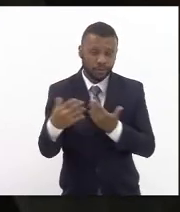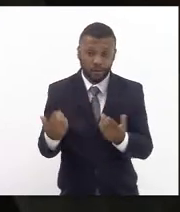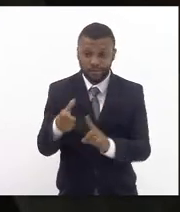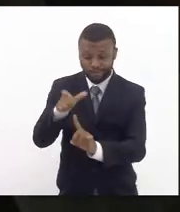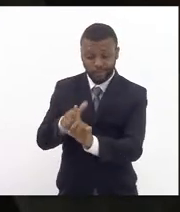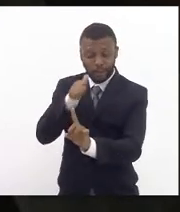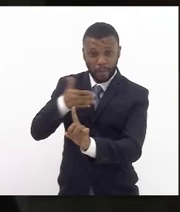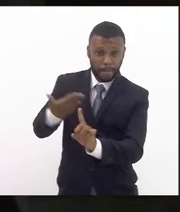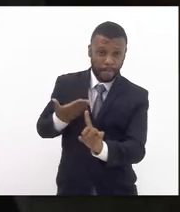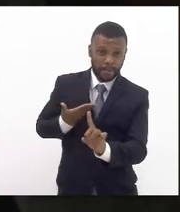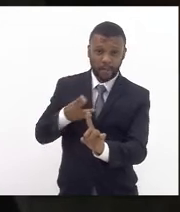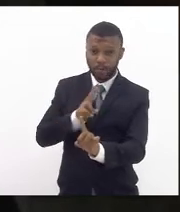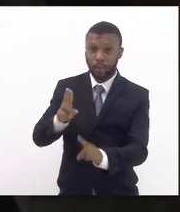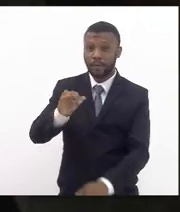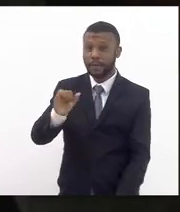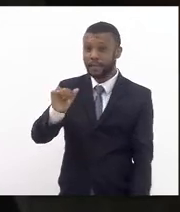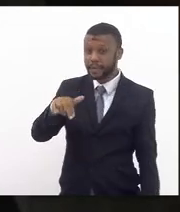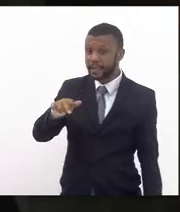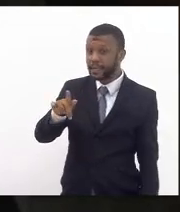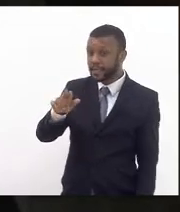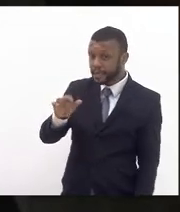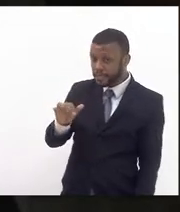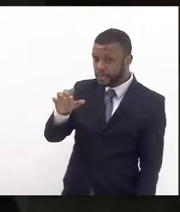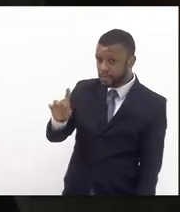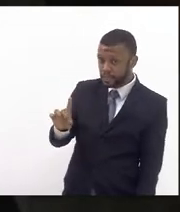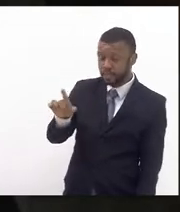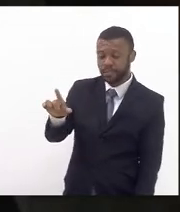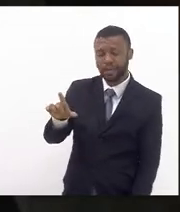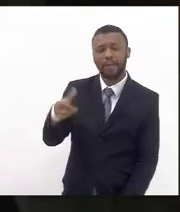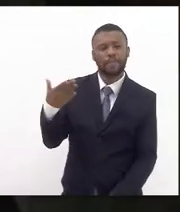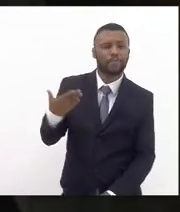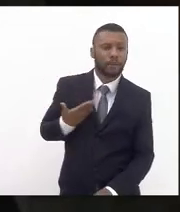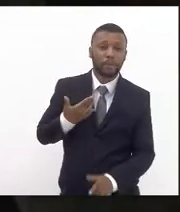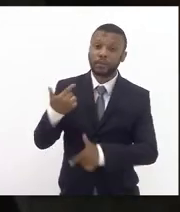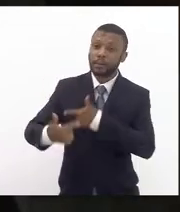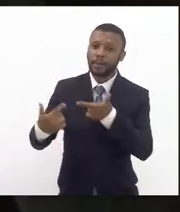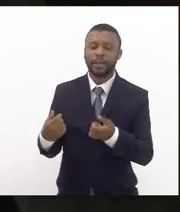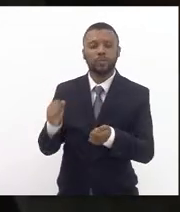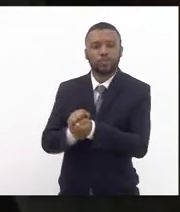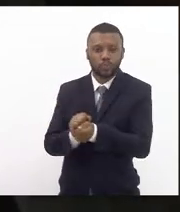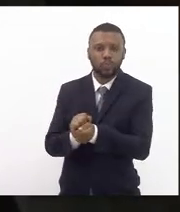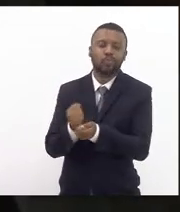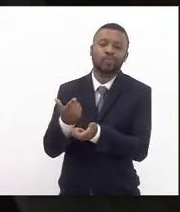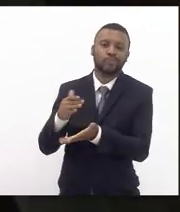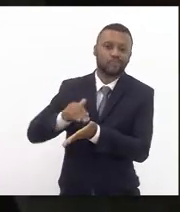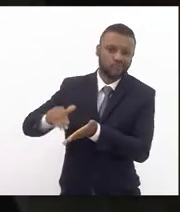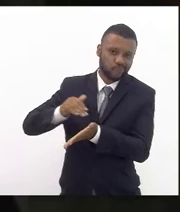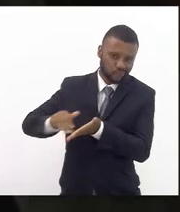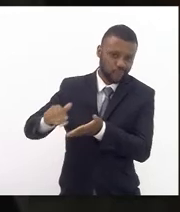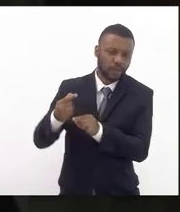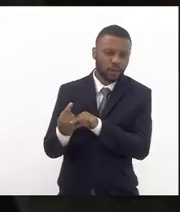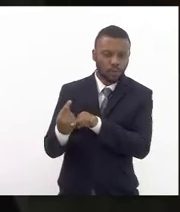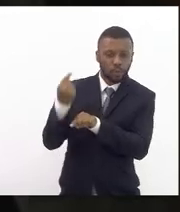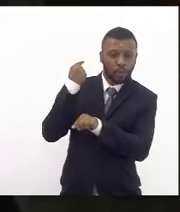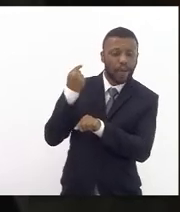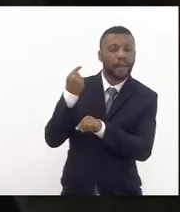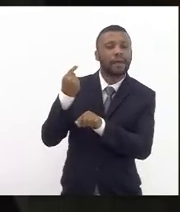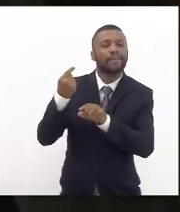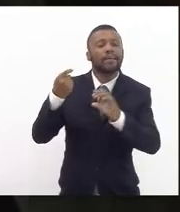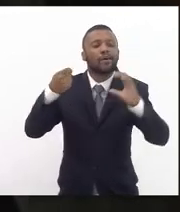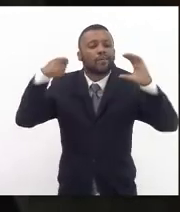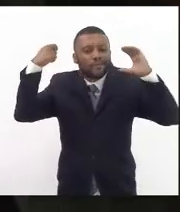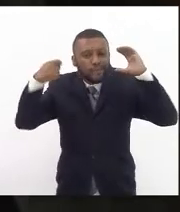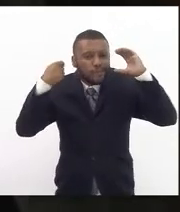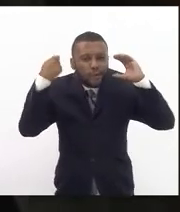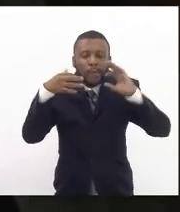uma companheira que é assessora do meu gabinete há muitos e muitos anos, ela recentemente fez um filme. Eu vou depois